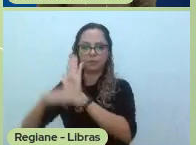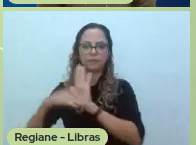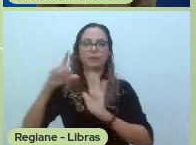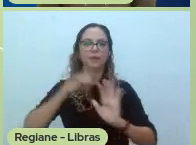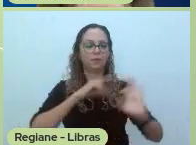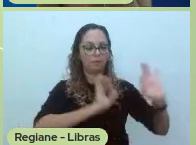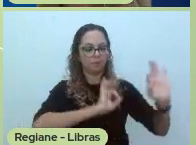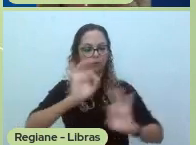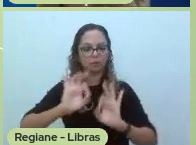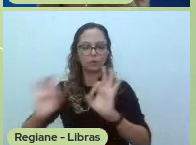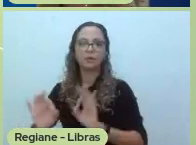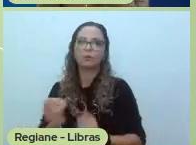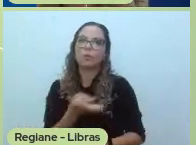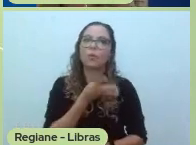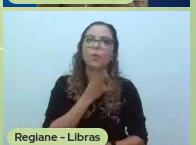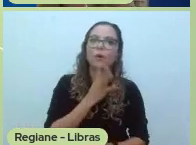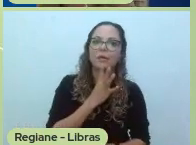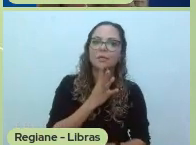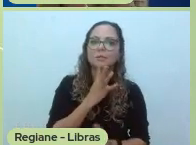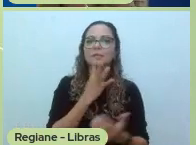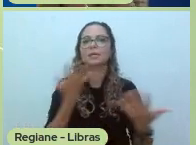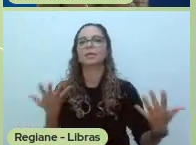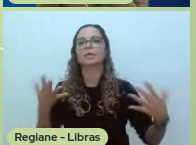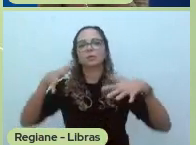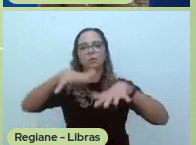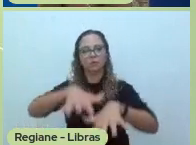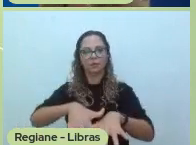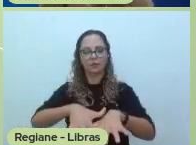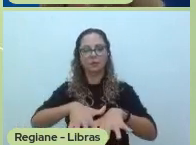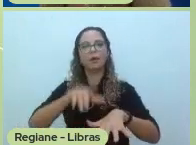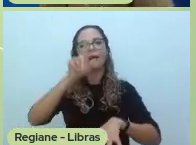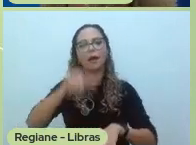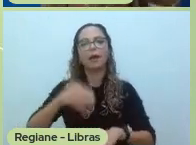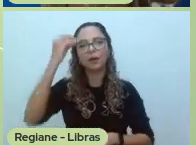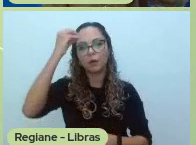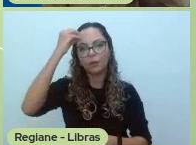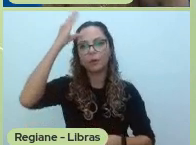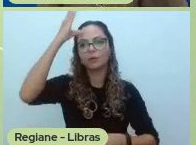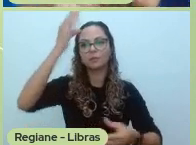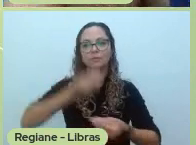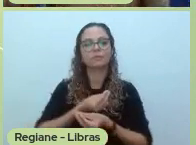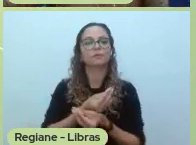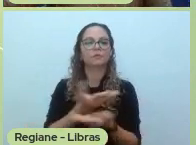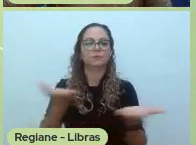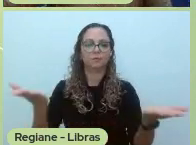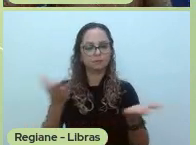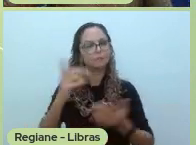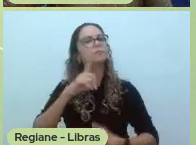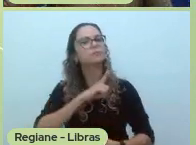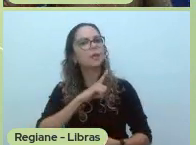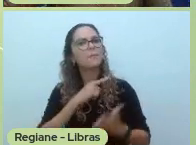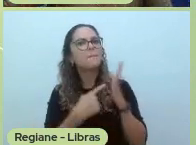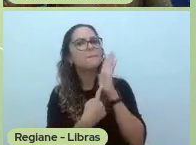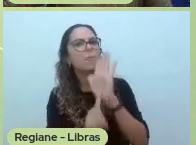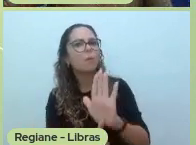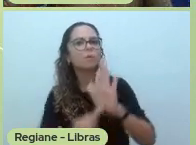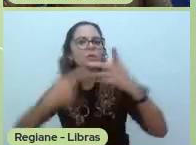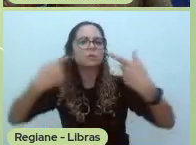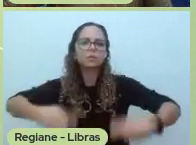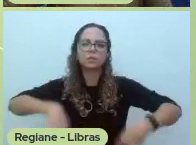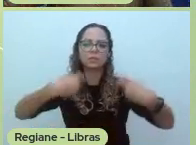Incluir, que é dar o conhecimento, levar, orientar sobre a necessidade de falar